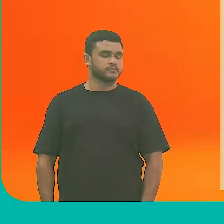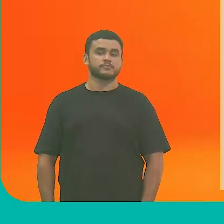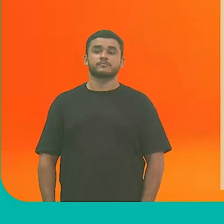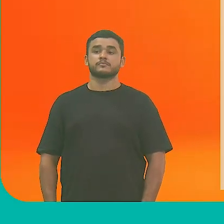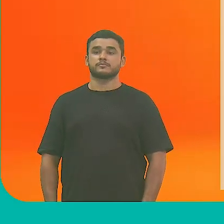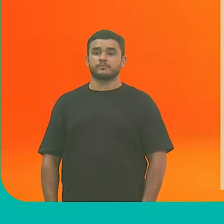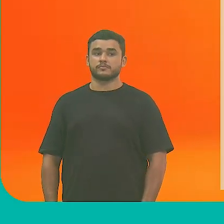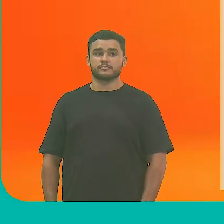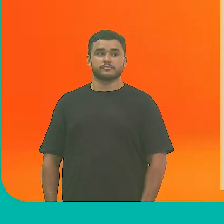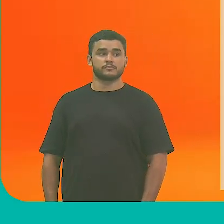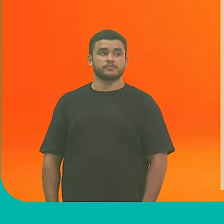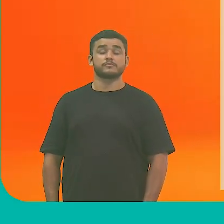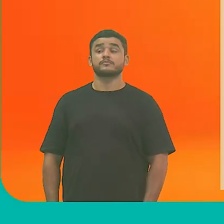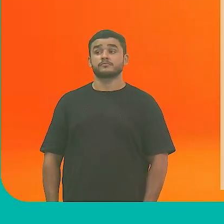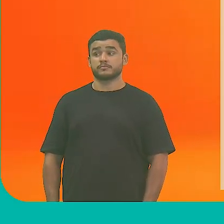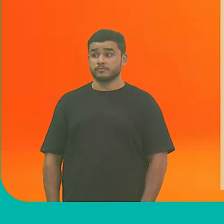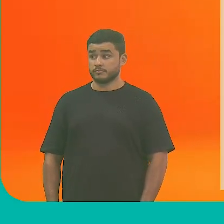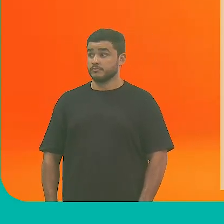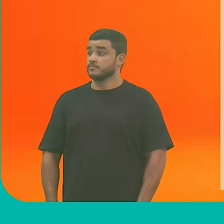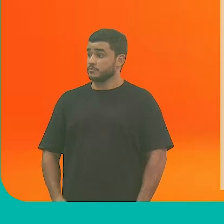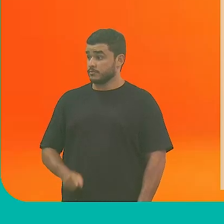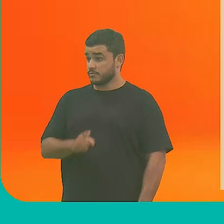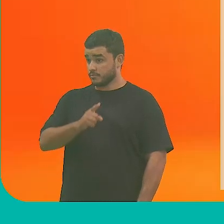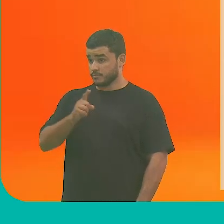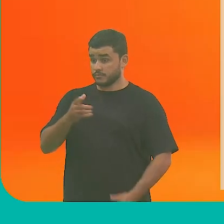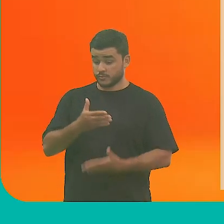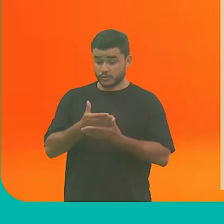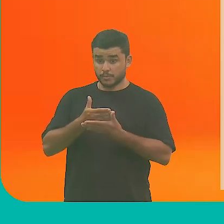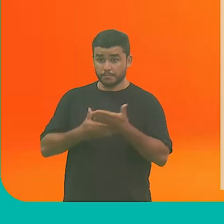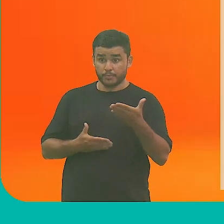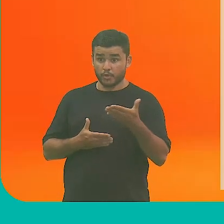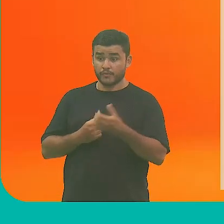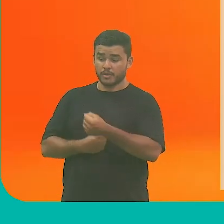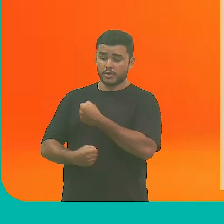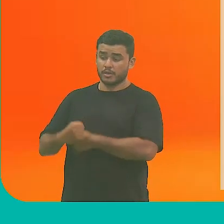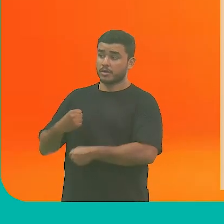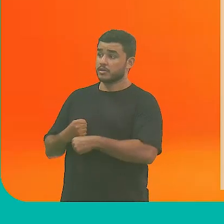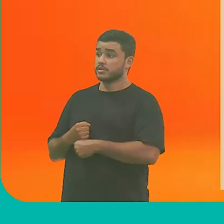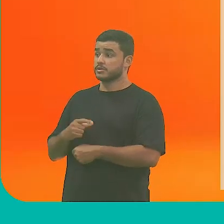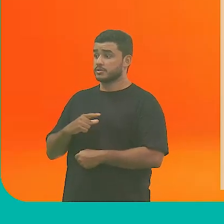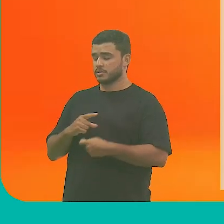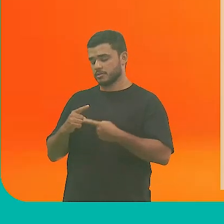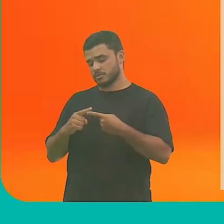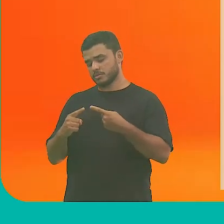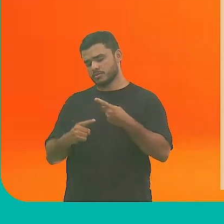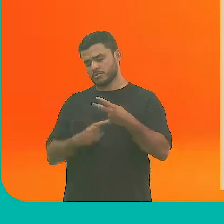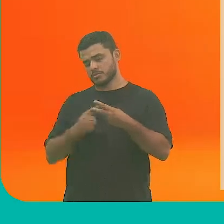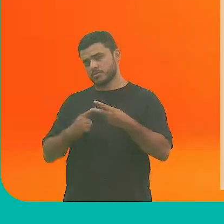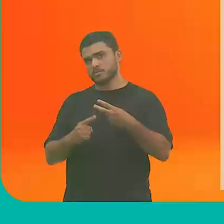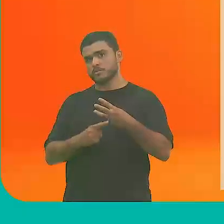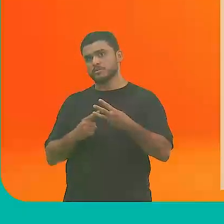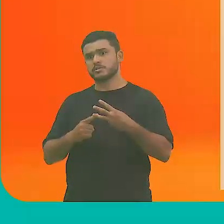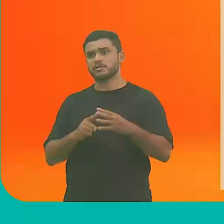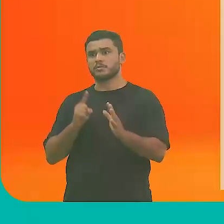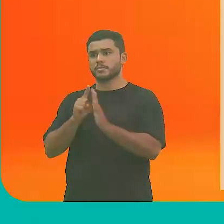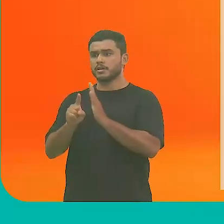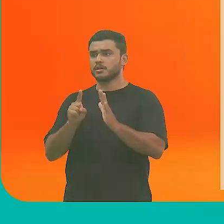mostrei aí, só na prova do ano passado já foram 3 questões, da primeira